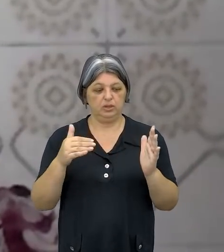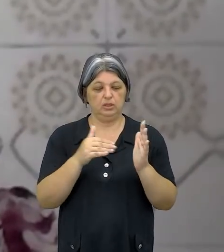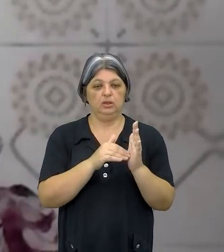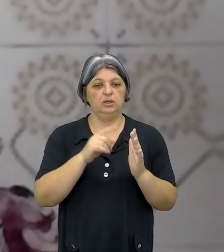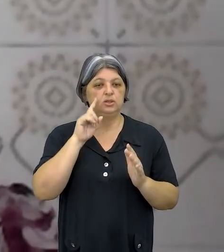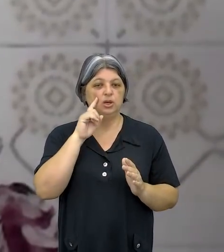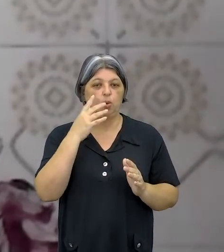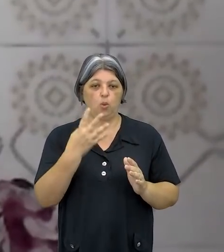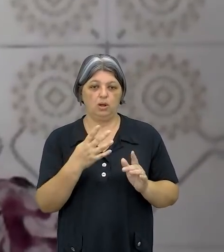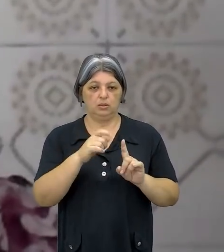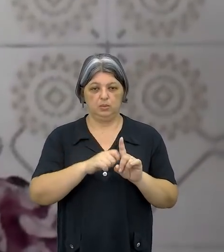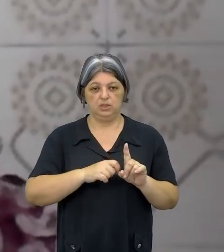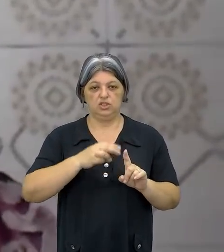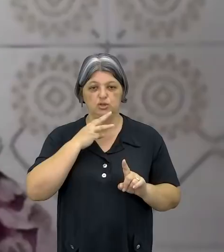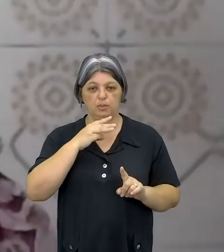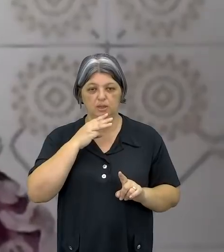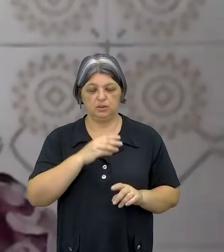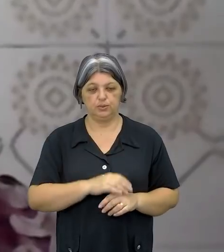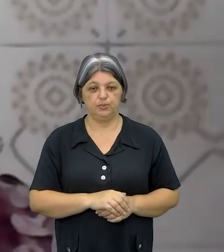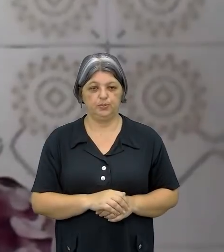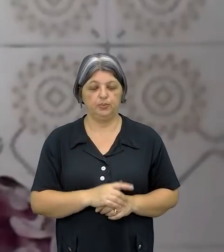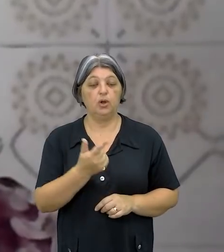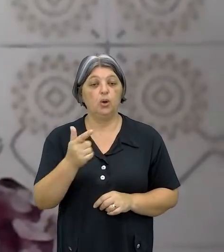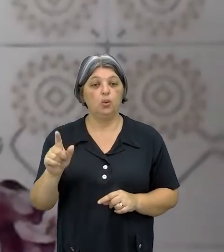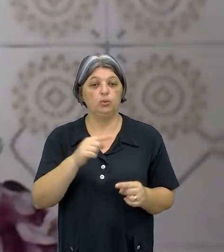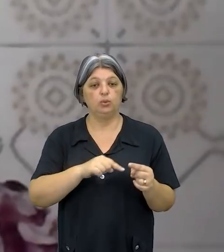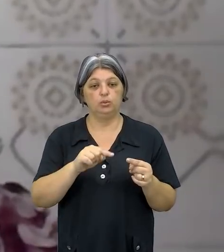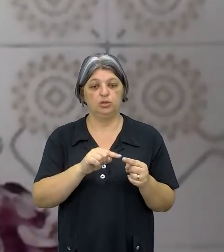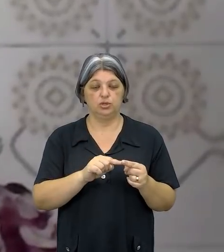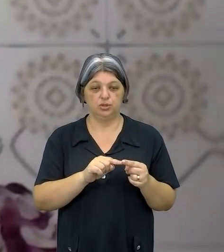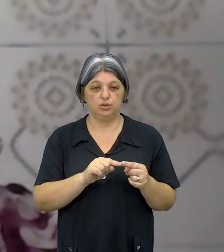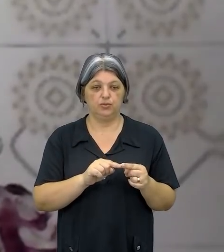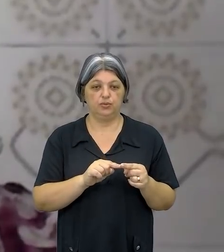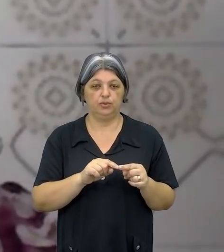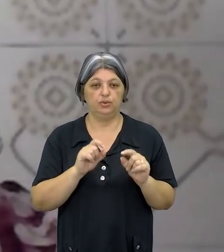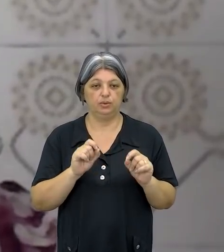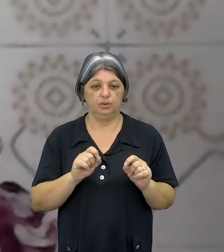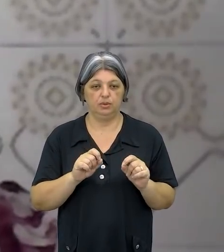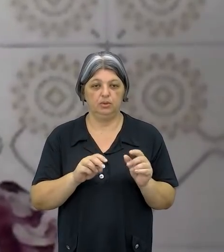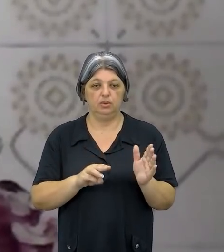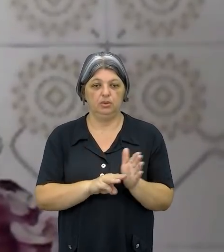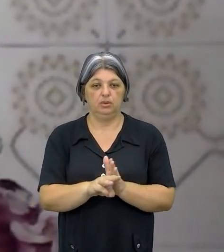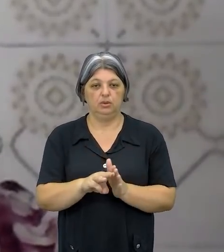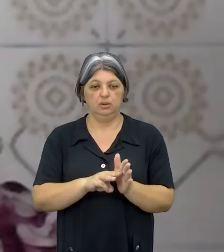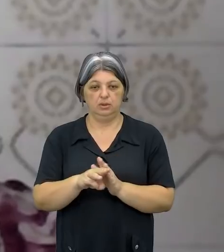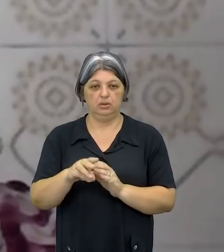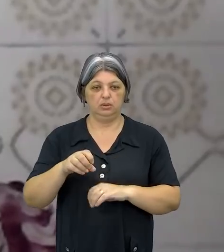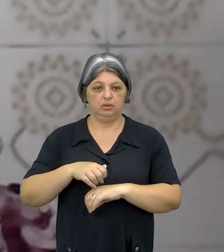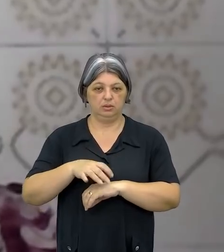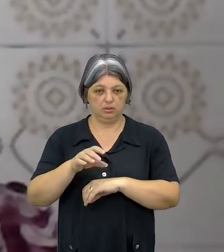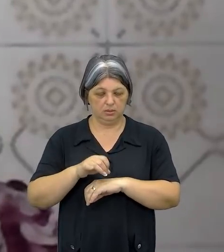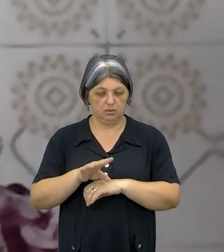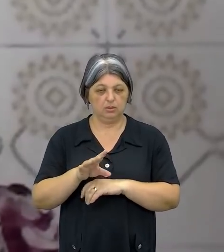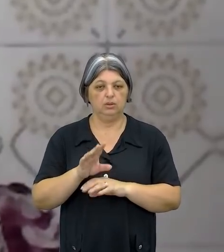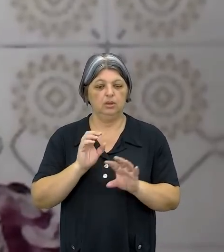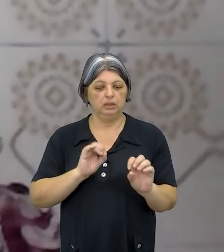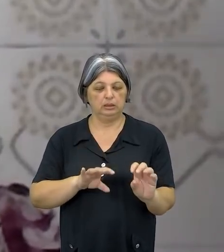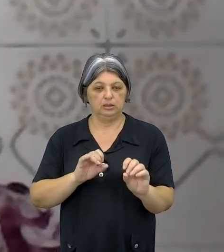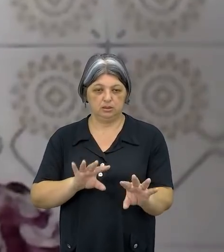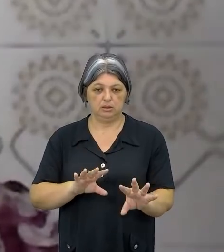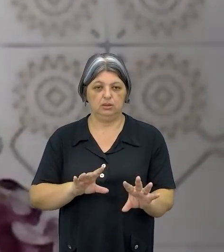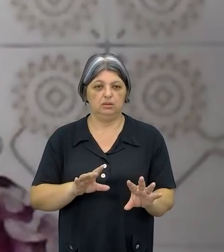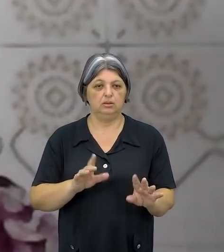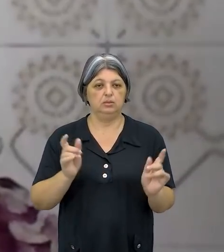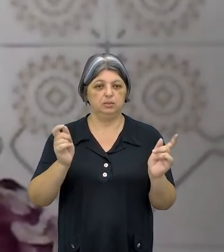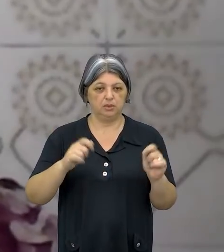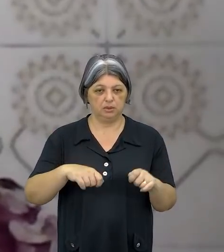março. E outro objetivo nosso é sugerir metodologias de ensino que possam potencializar